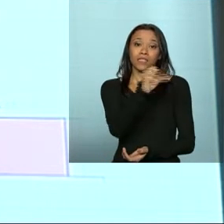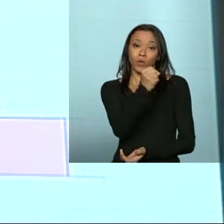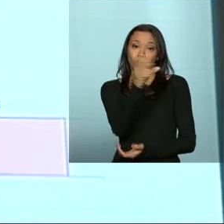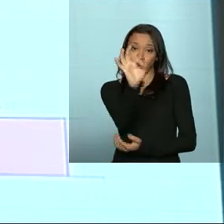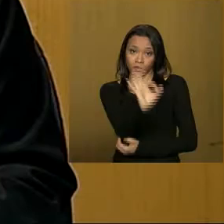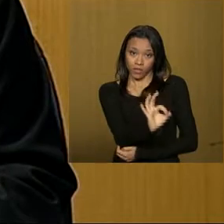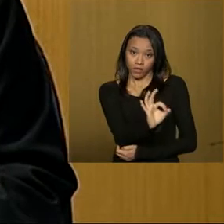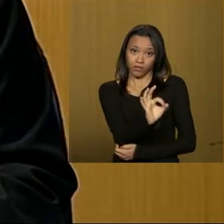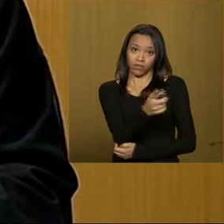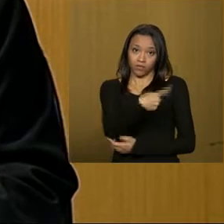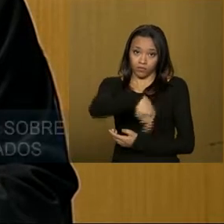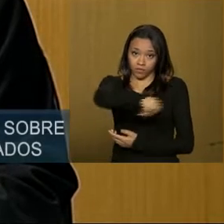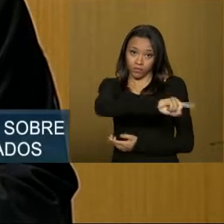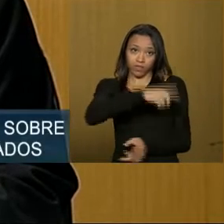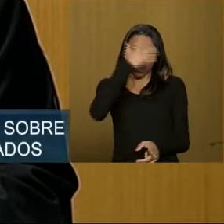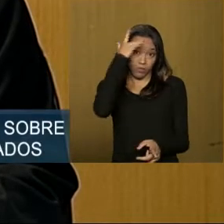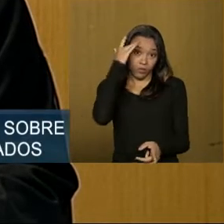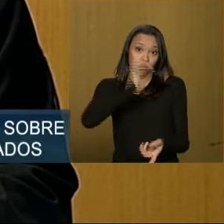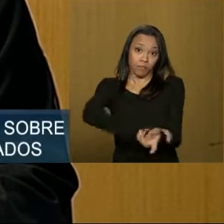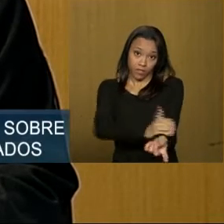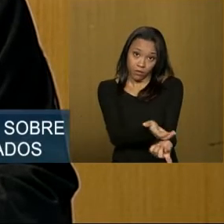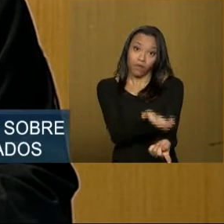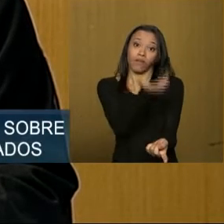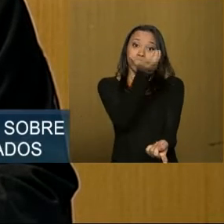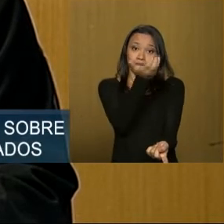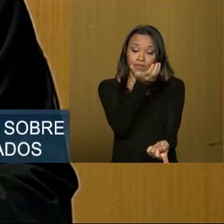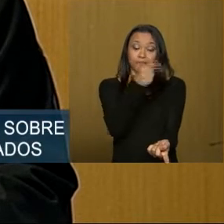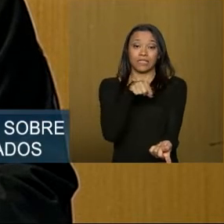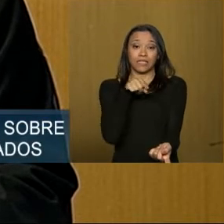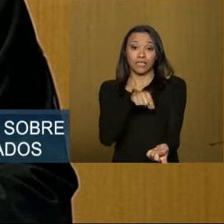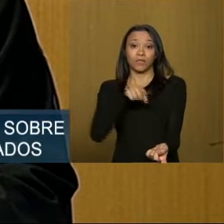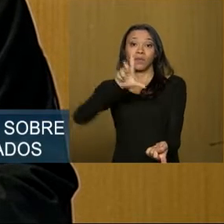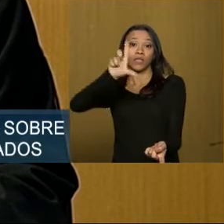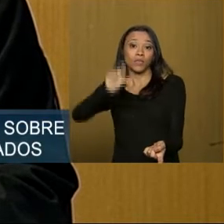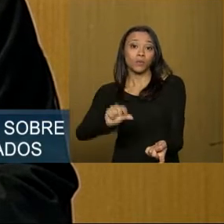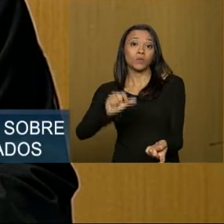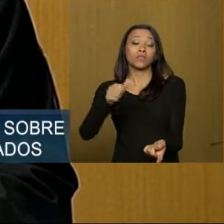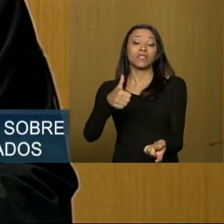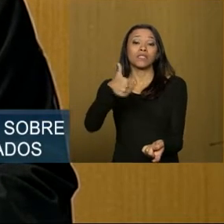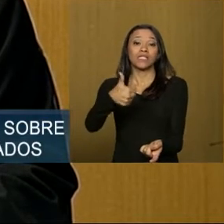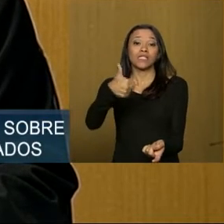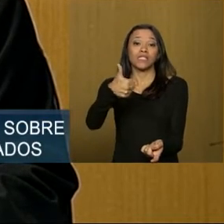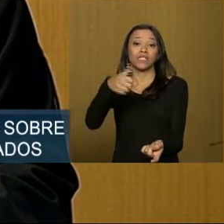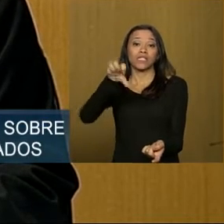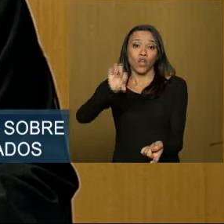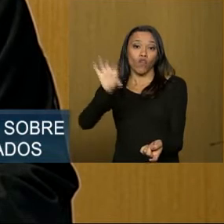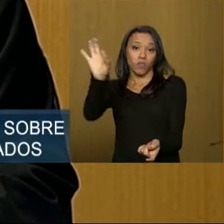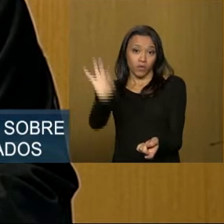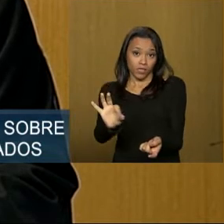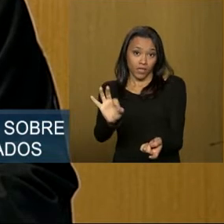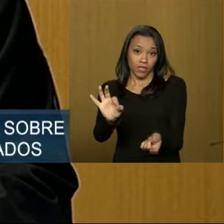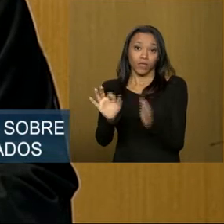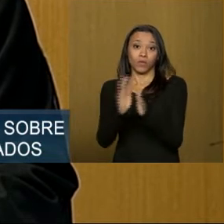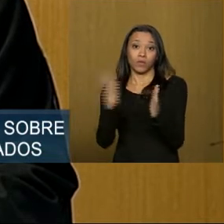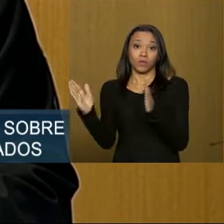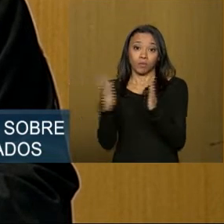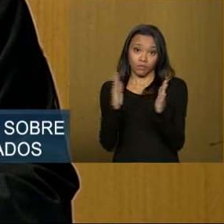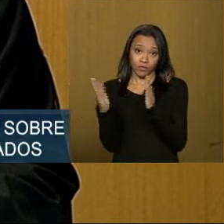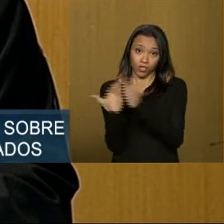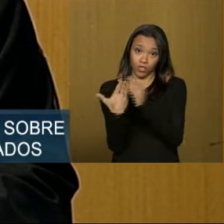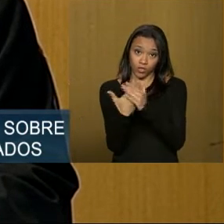população refere pressão elevada. Isso reduz, então, para 19% nos níveis intermediários de